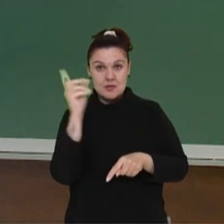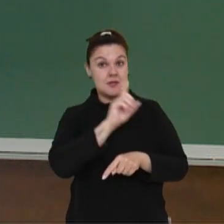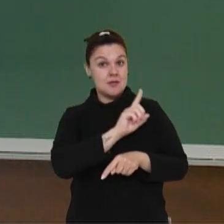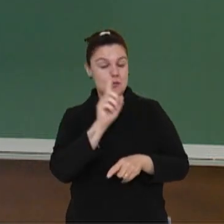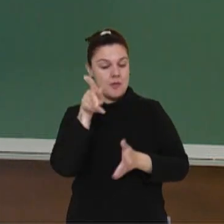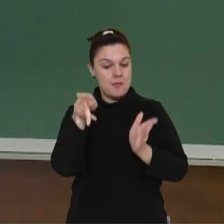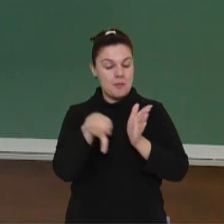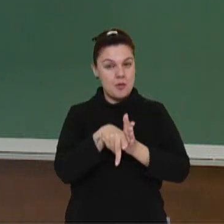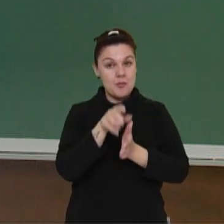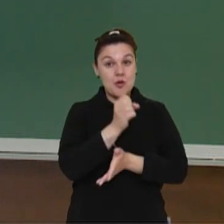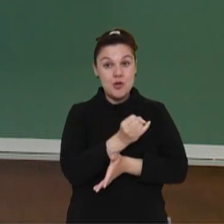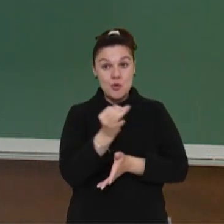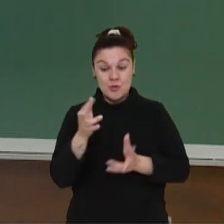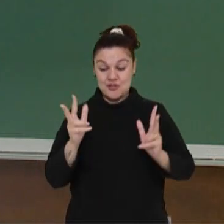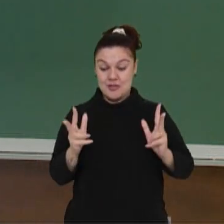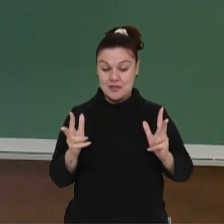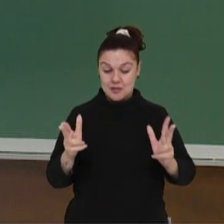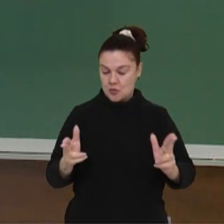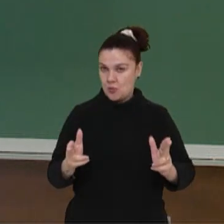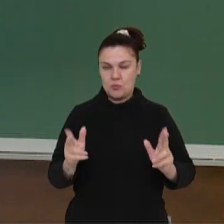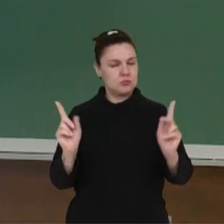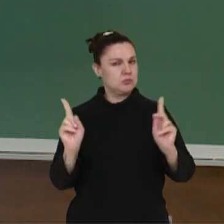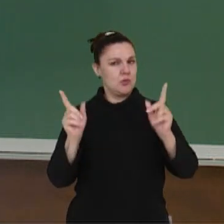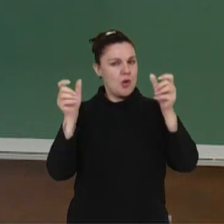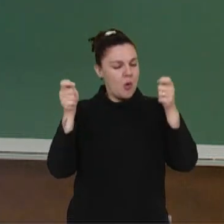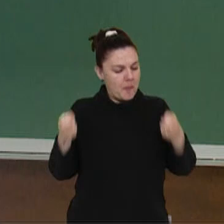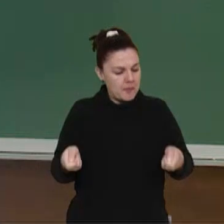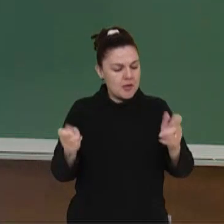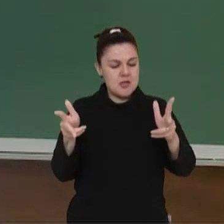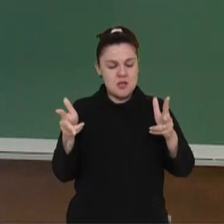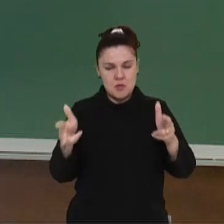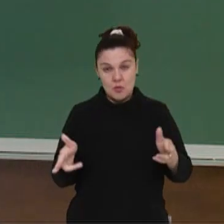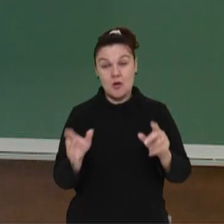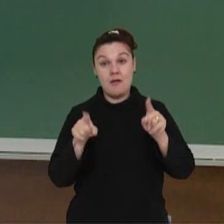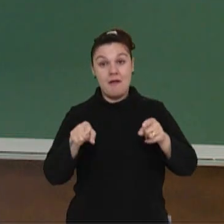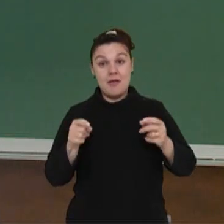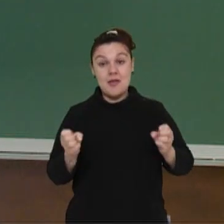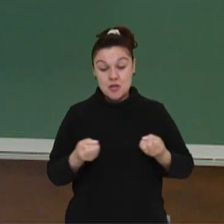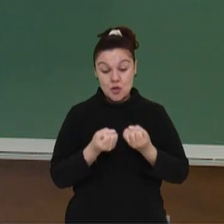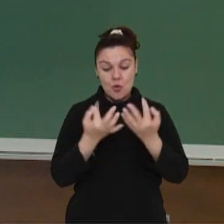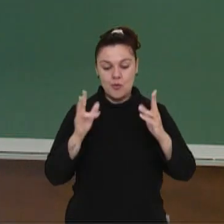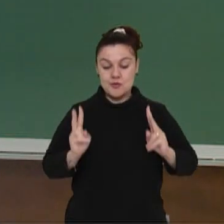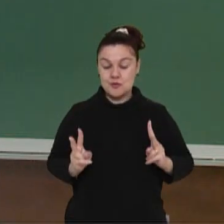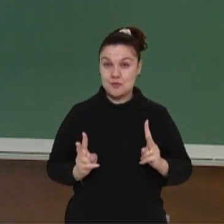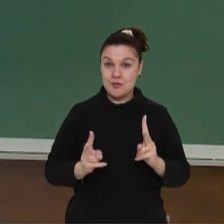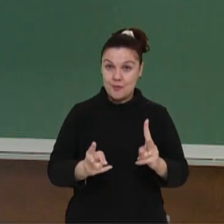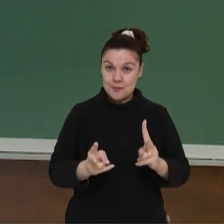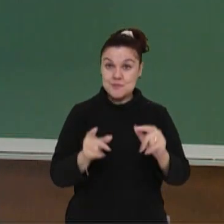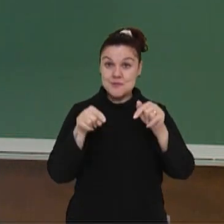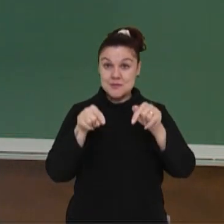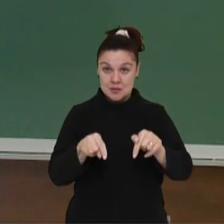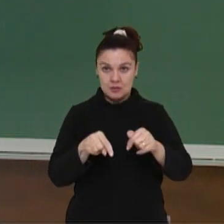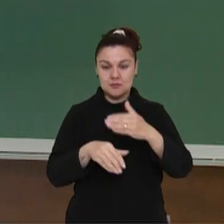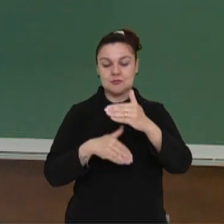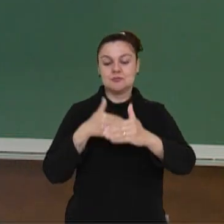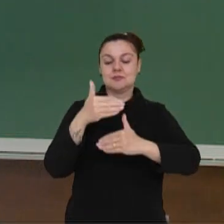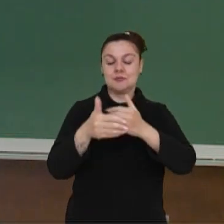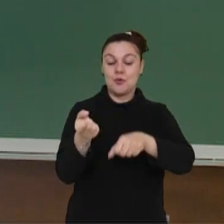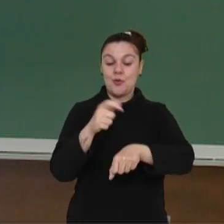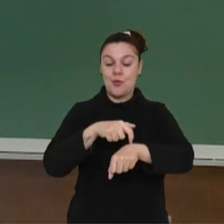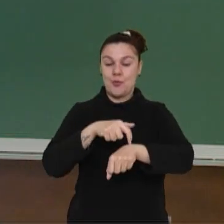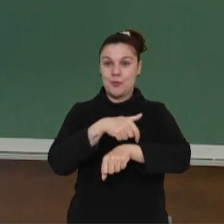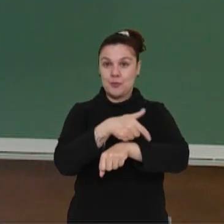é quantidades iguais, não é obrigatoriamente quantidades iguais, são quantidades constantes no passar do tempo